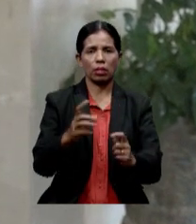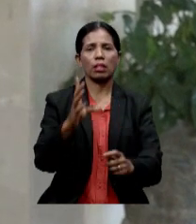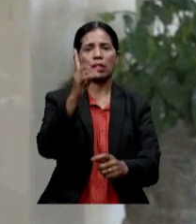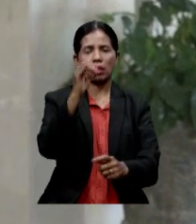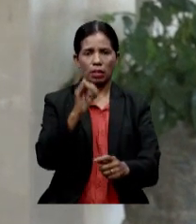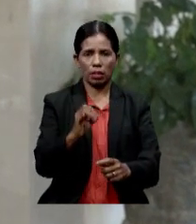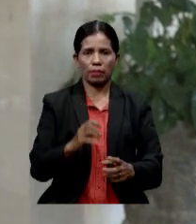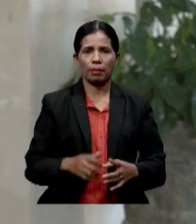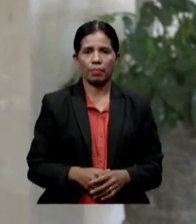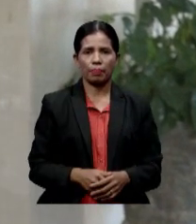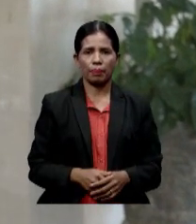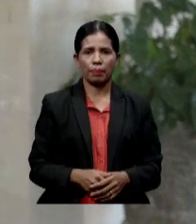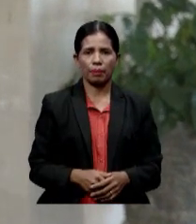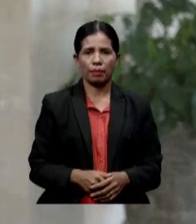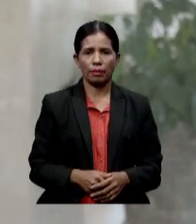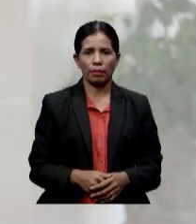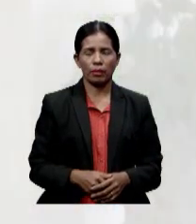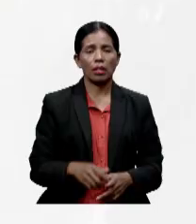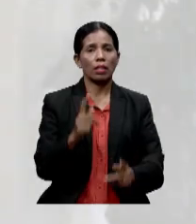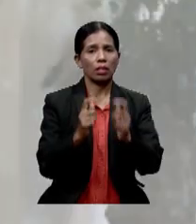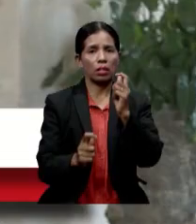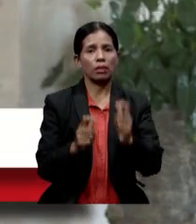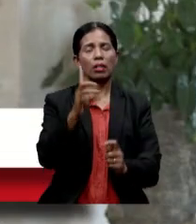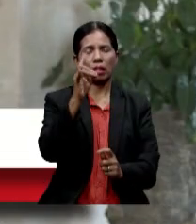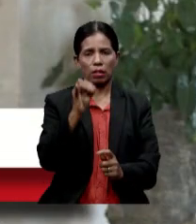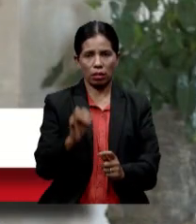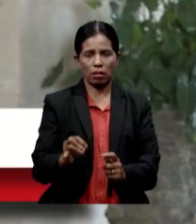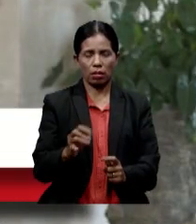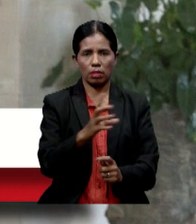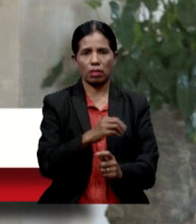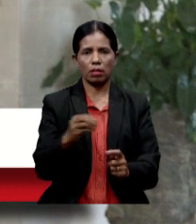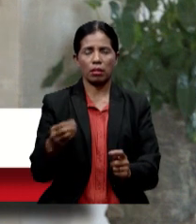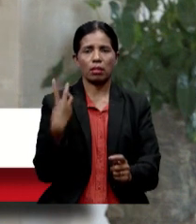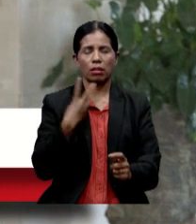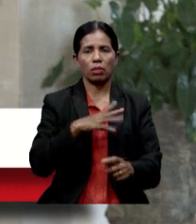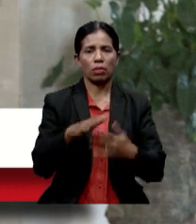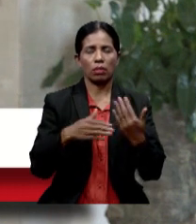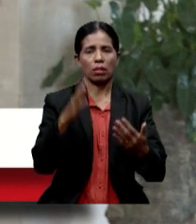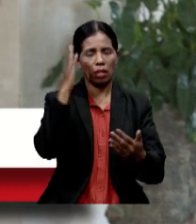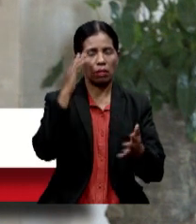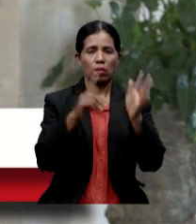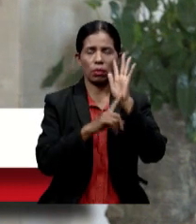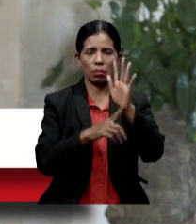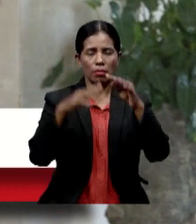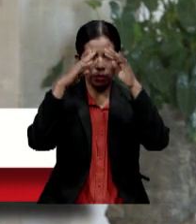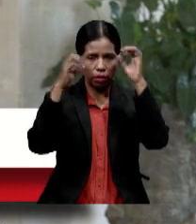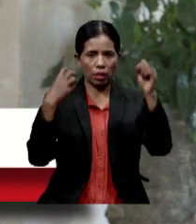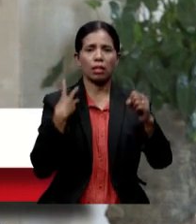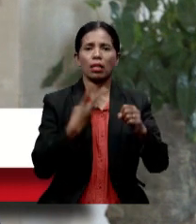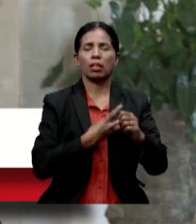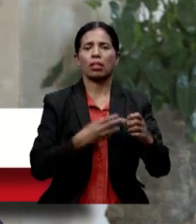de Linian. A obra do Tribunal de Linian, a assistência do Presidente República Cartena, então explica que está na